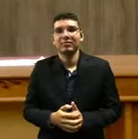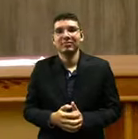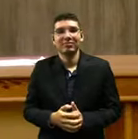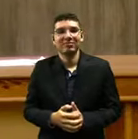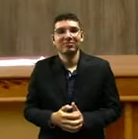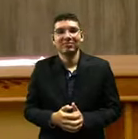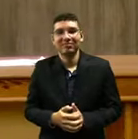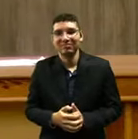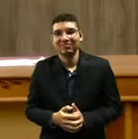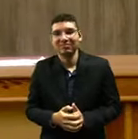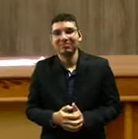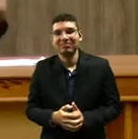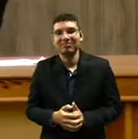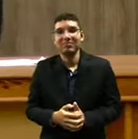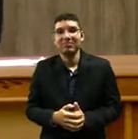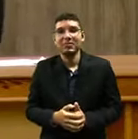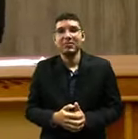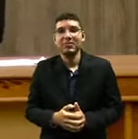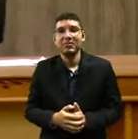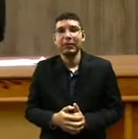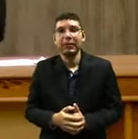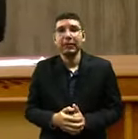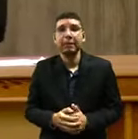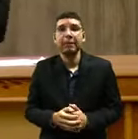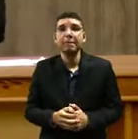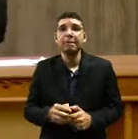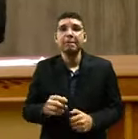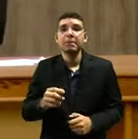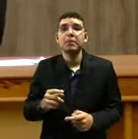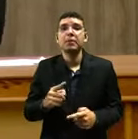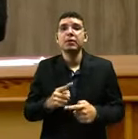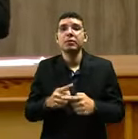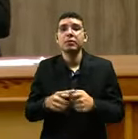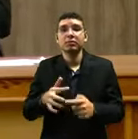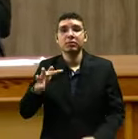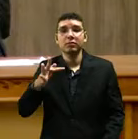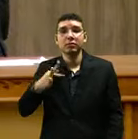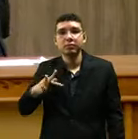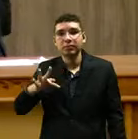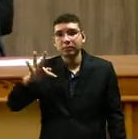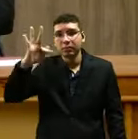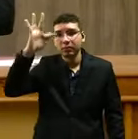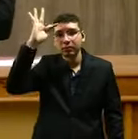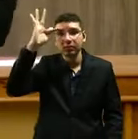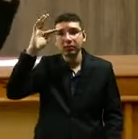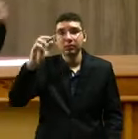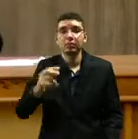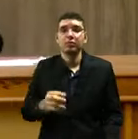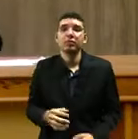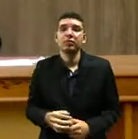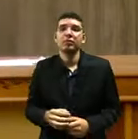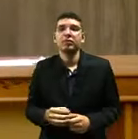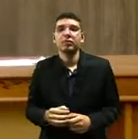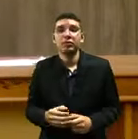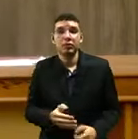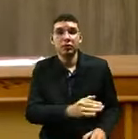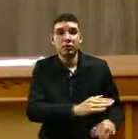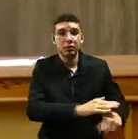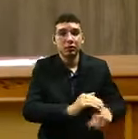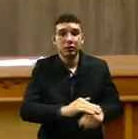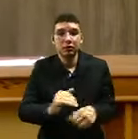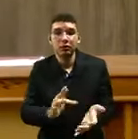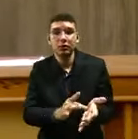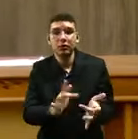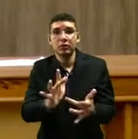é Sabe por que ele fez O Jantar para Jesus apanhar Jesus em alguma coisa tentar desmoralizar Jesus